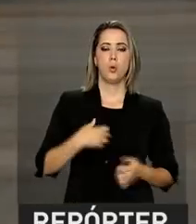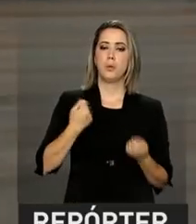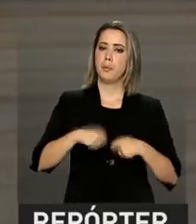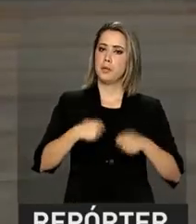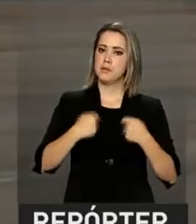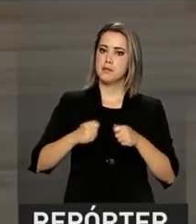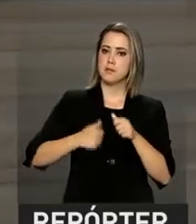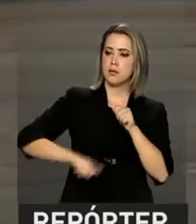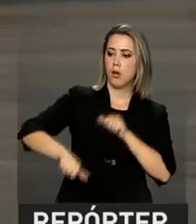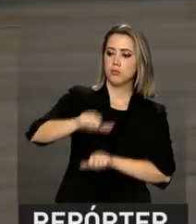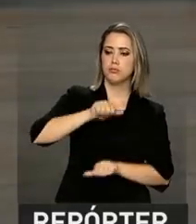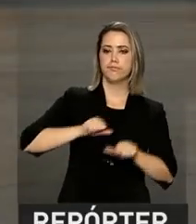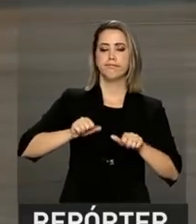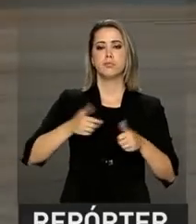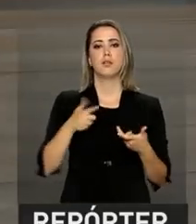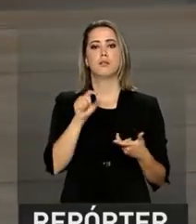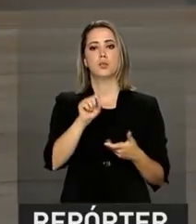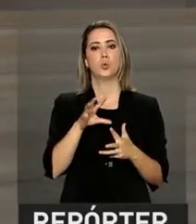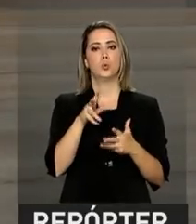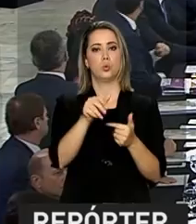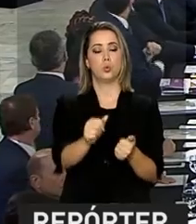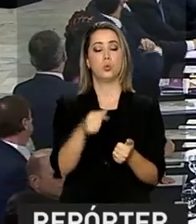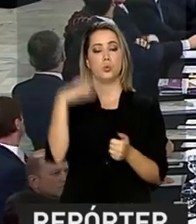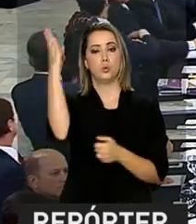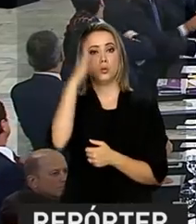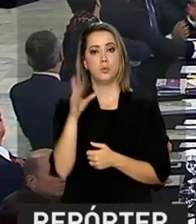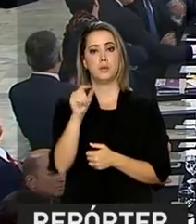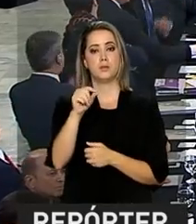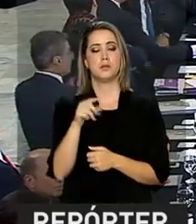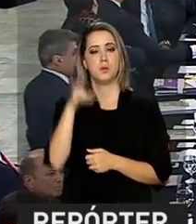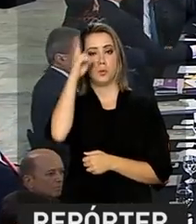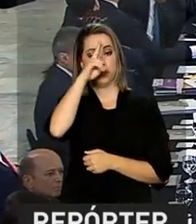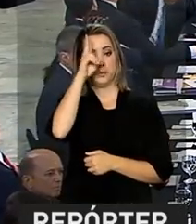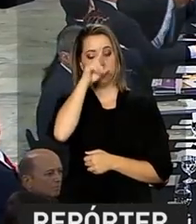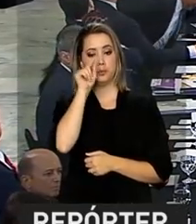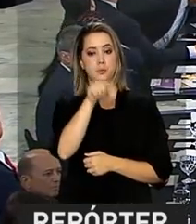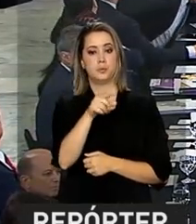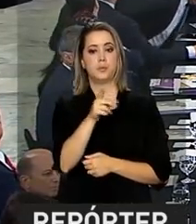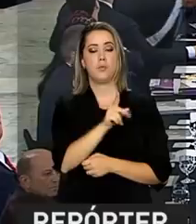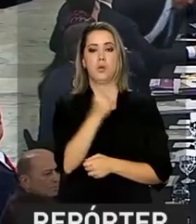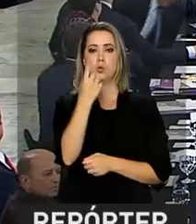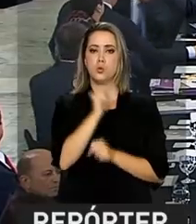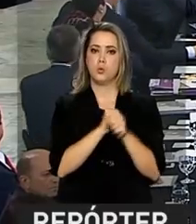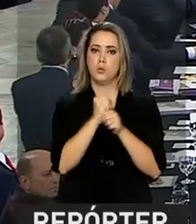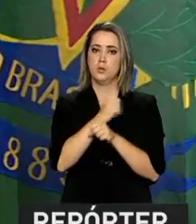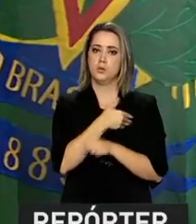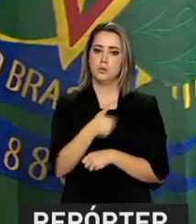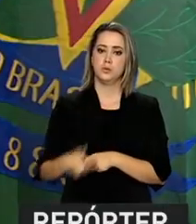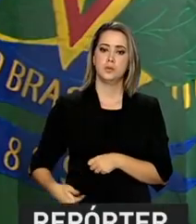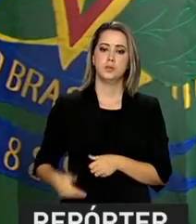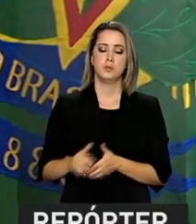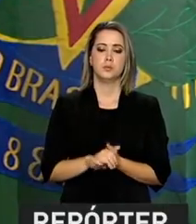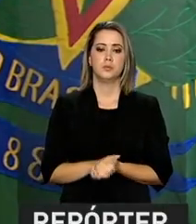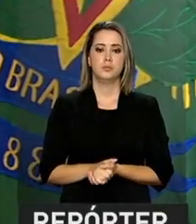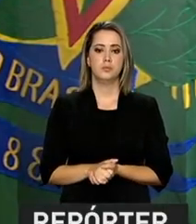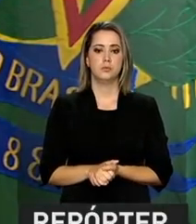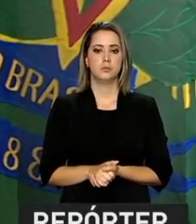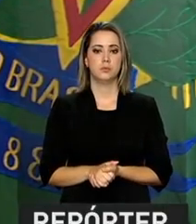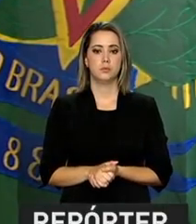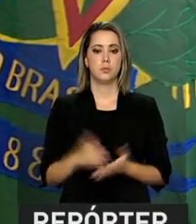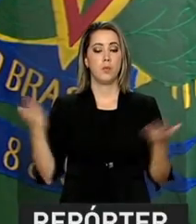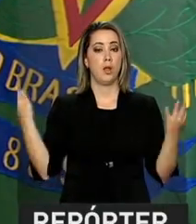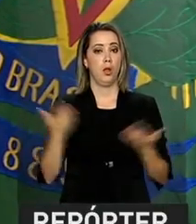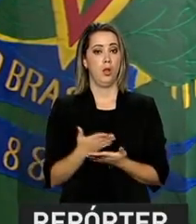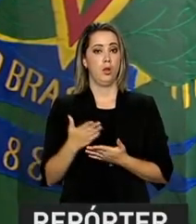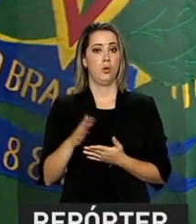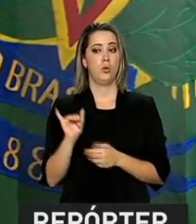para transplante em todo o território nacional. O tema foi lembrado no discurso de um ano de governo. Agora, os aviões